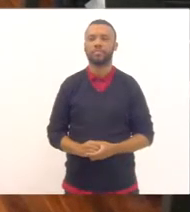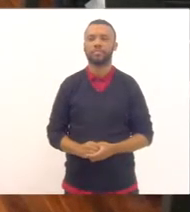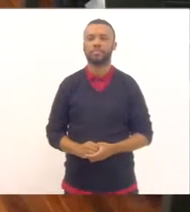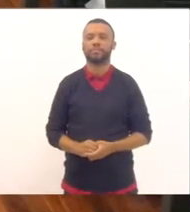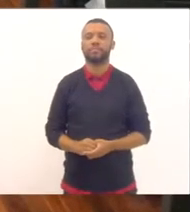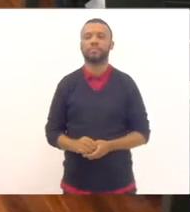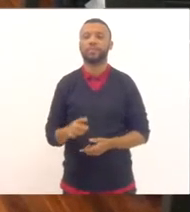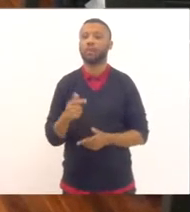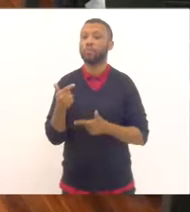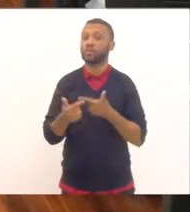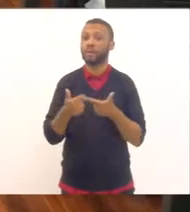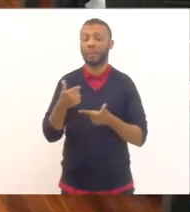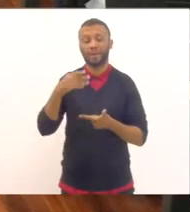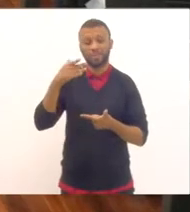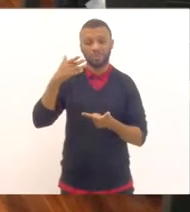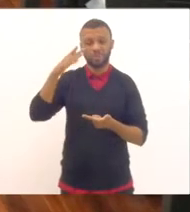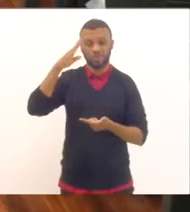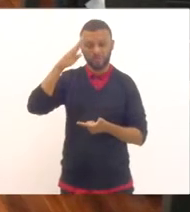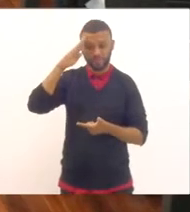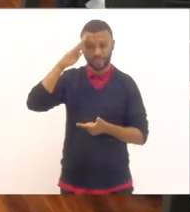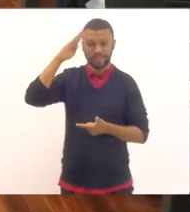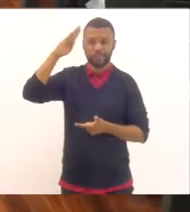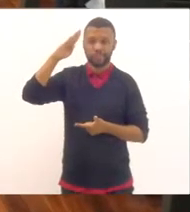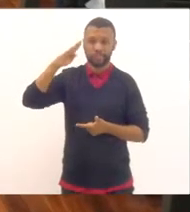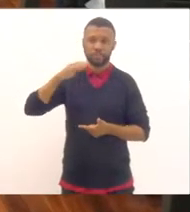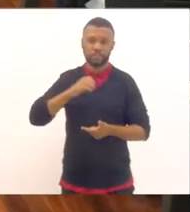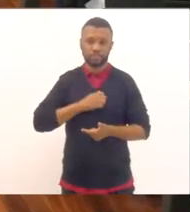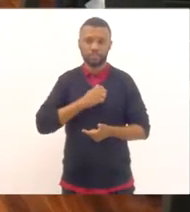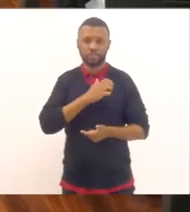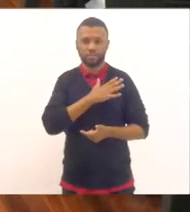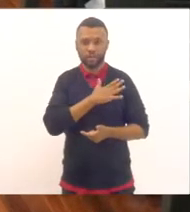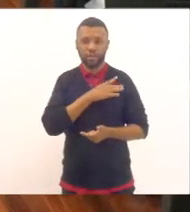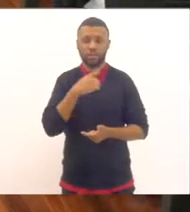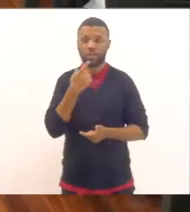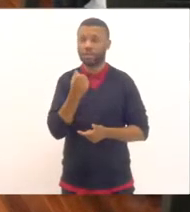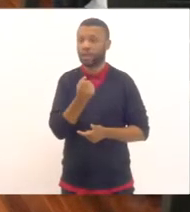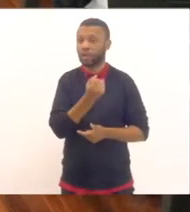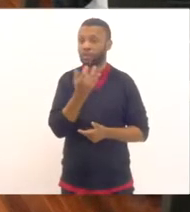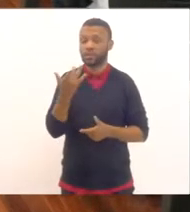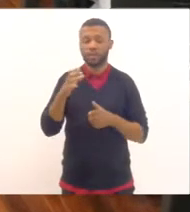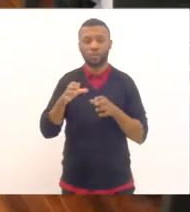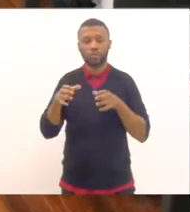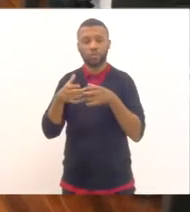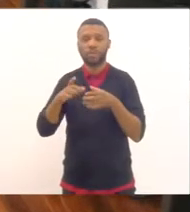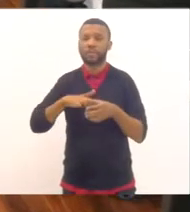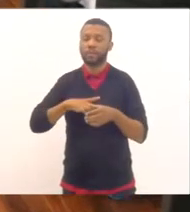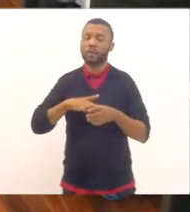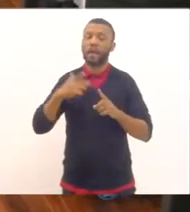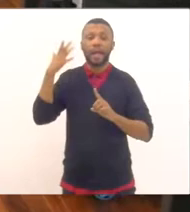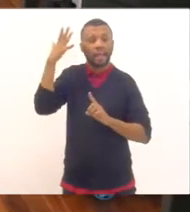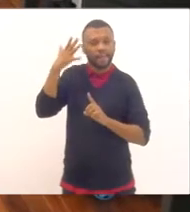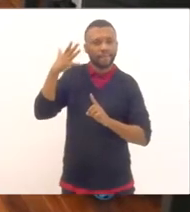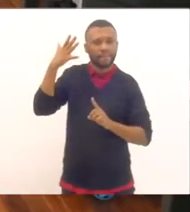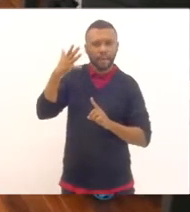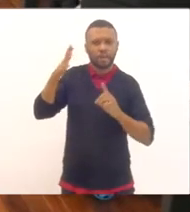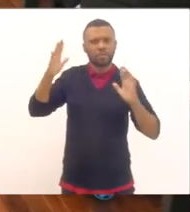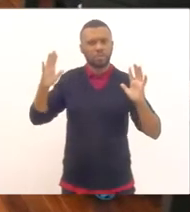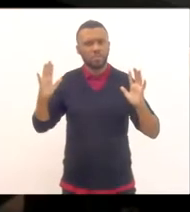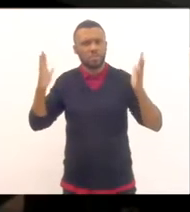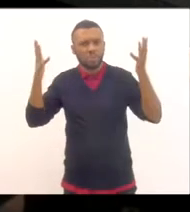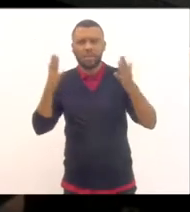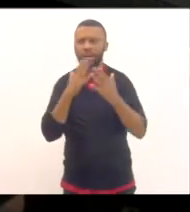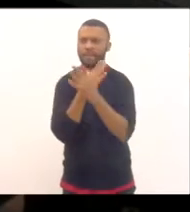caso lá eu trabalho no estado maior gente também coloca um efetivo maior quando nós temos grandes eventos na cidade é grande